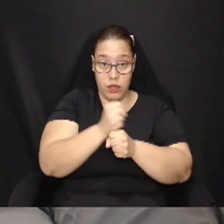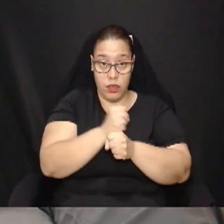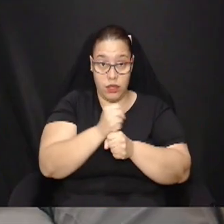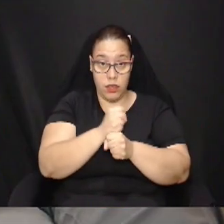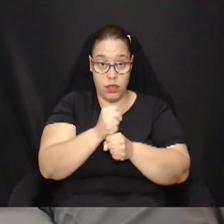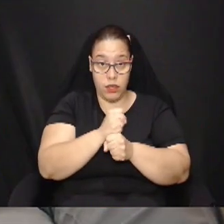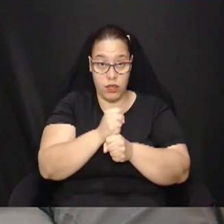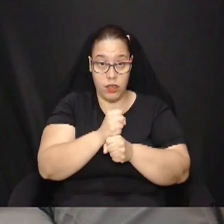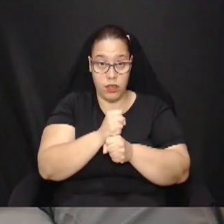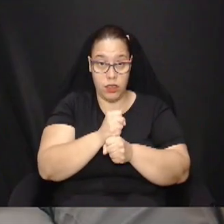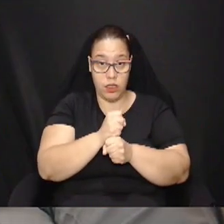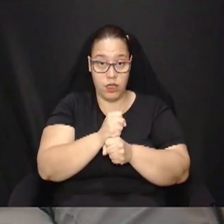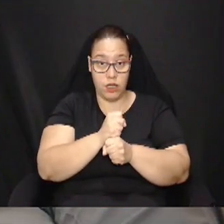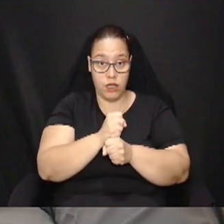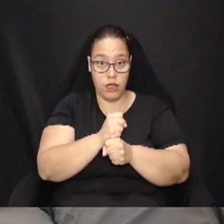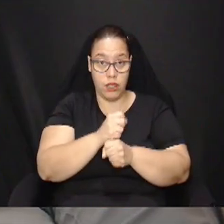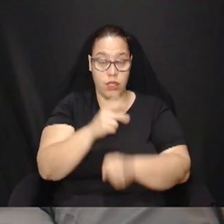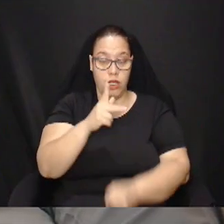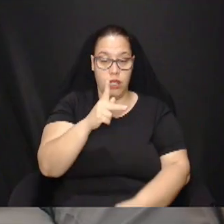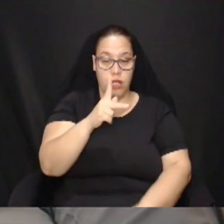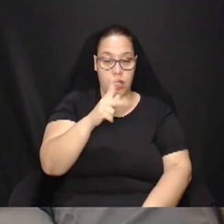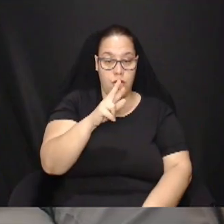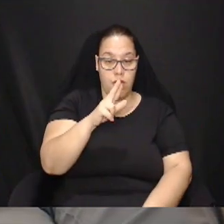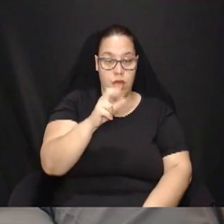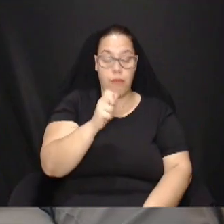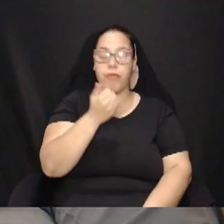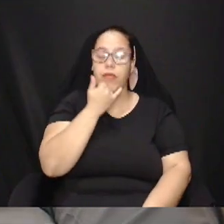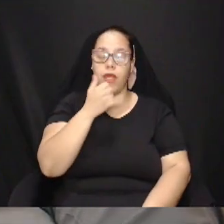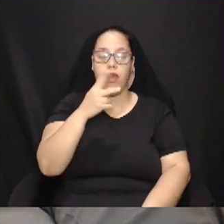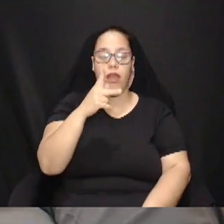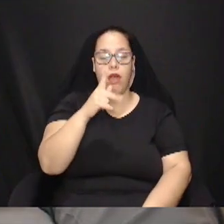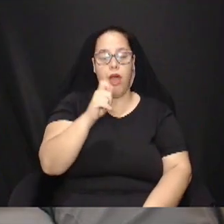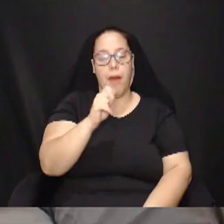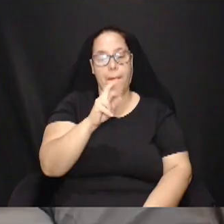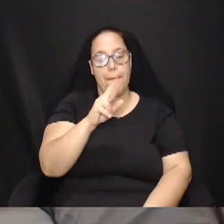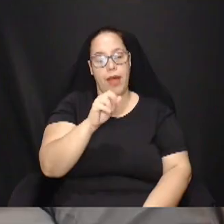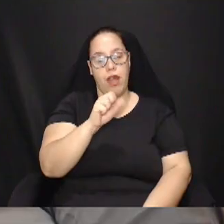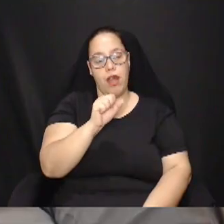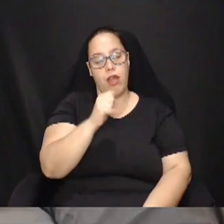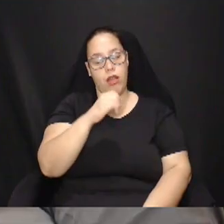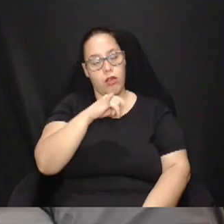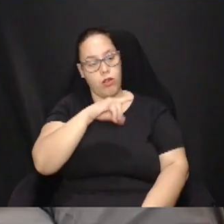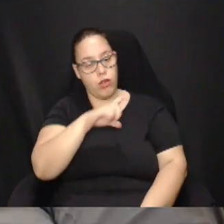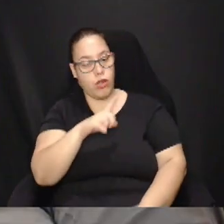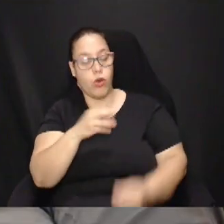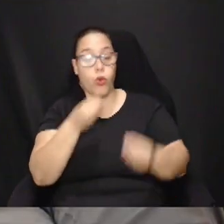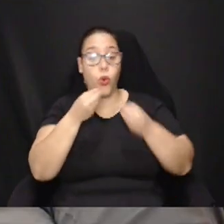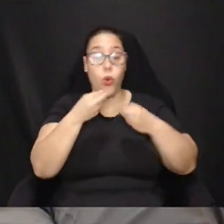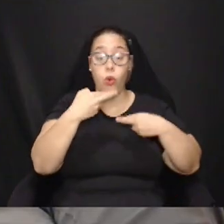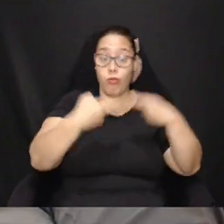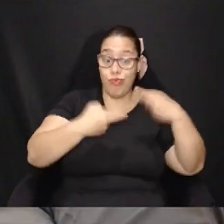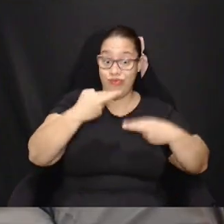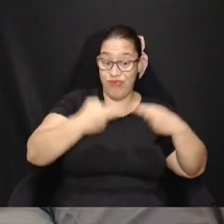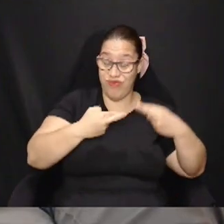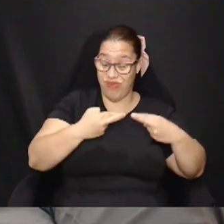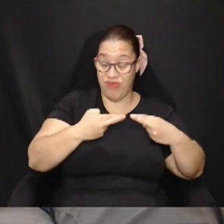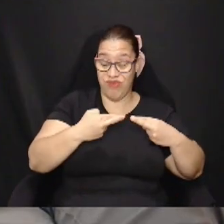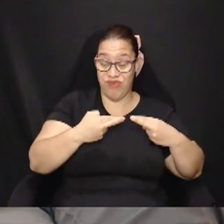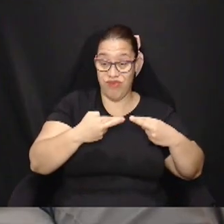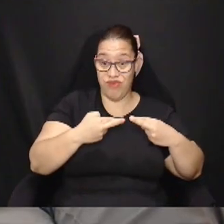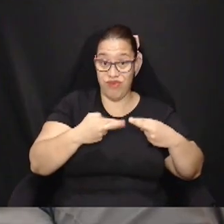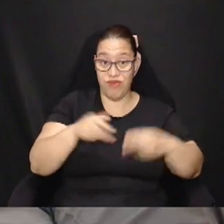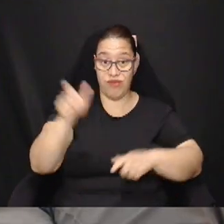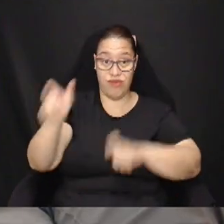era parasocial. Então, muito essa ideia imaginária de como a gente está se relacionando com personalidades que nem